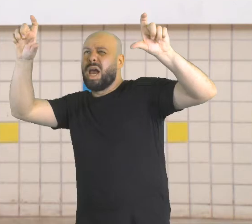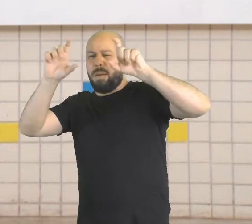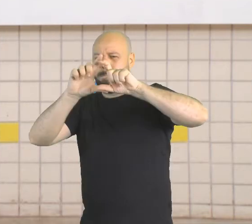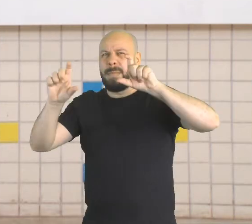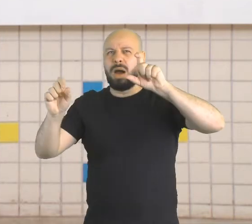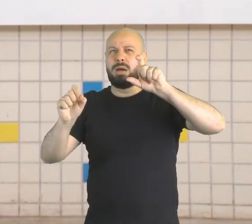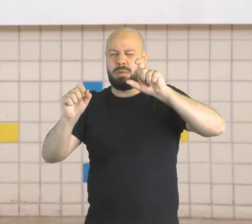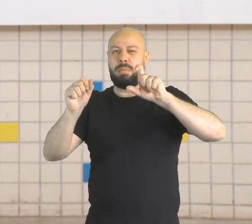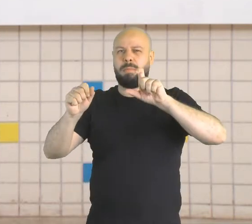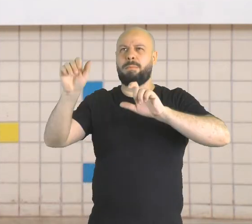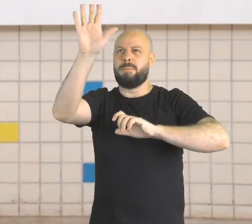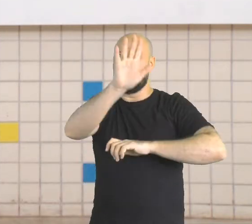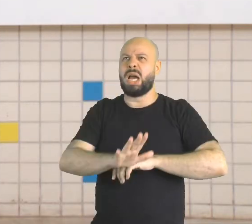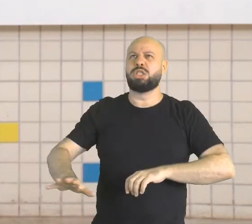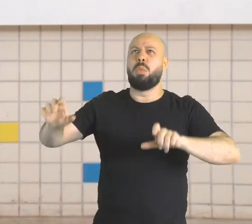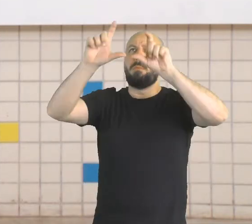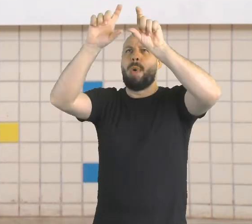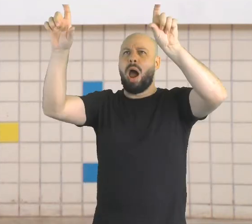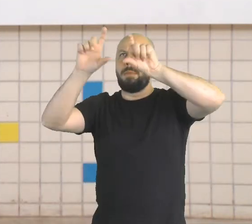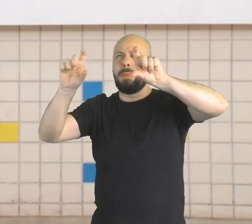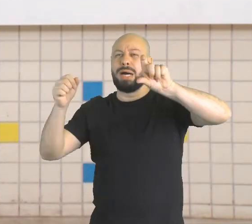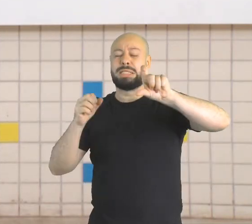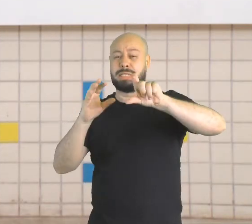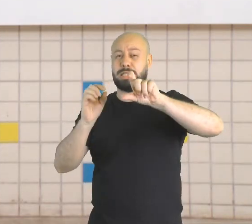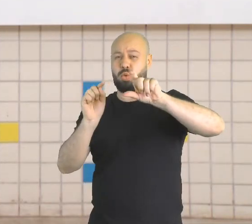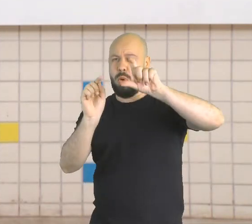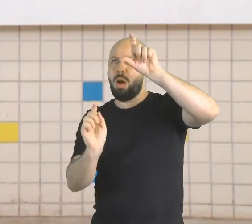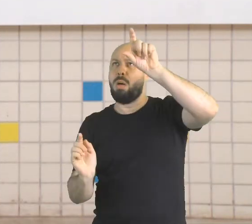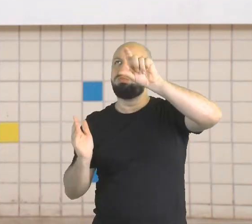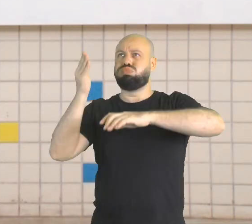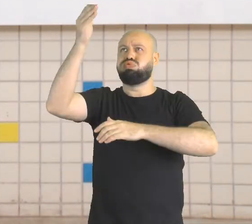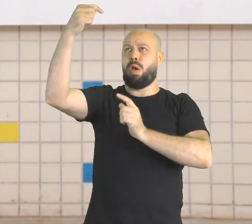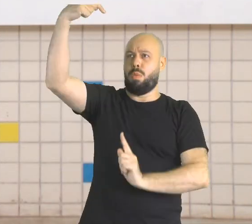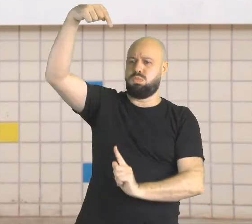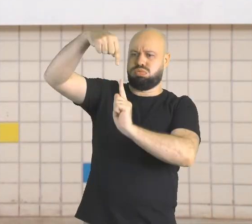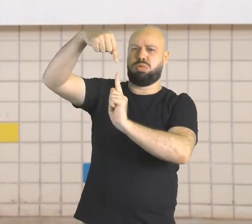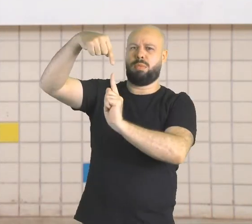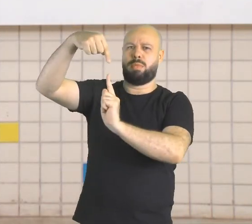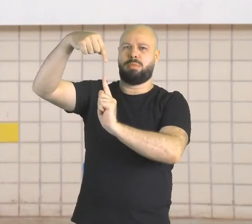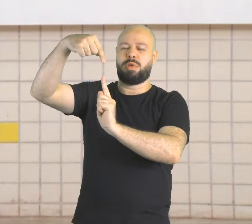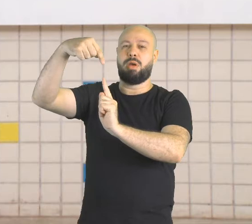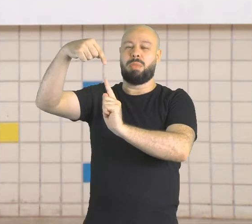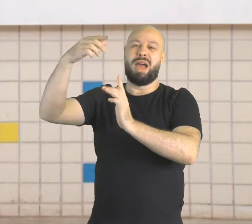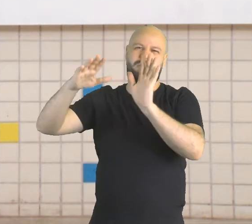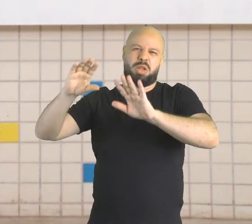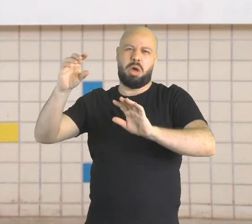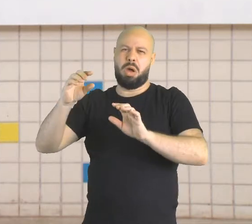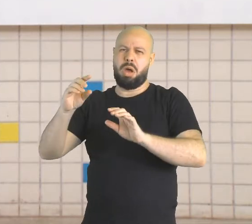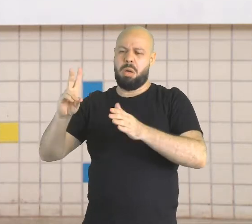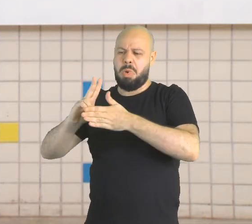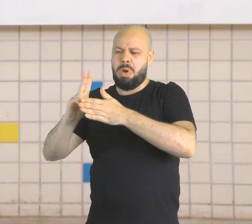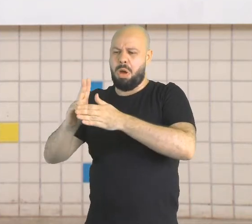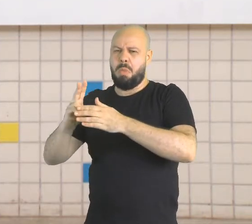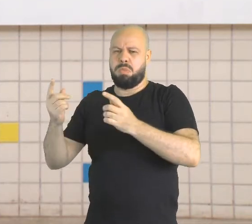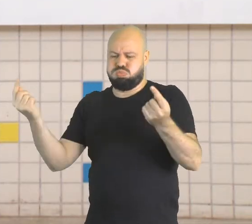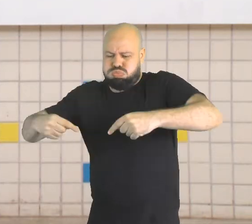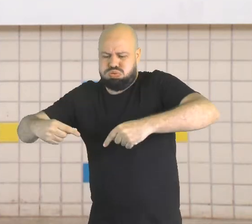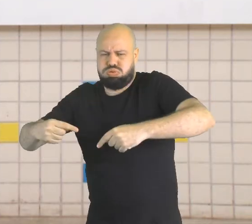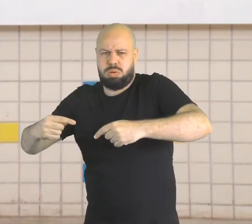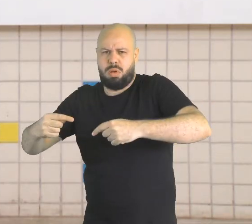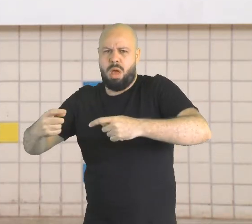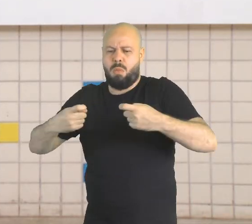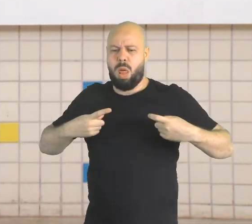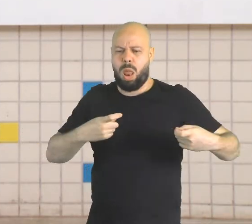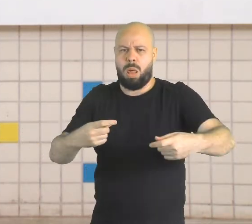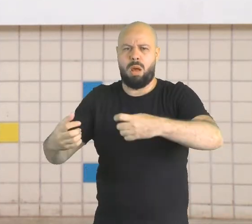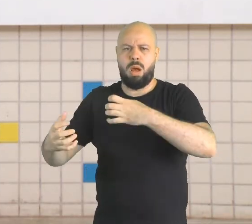houvesse dentro de uma capitania, por exemplo, a invasão, né, uma guerra contra povos indígenas, daqui que o